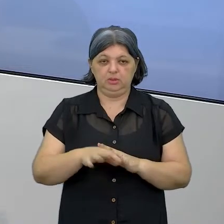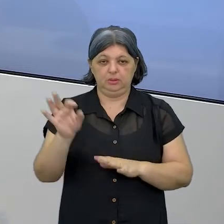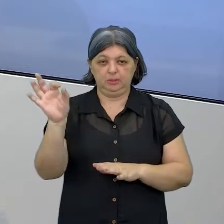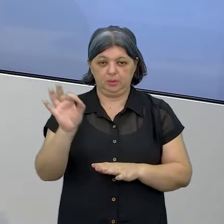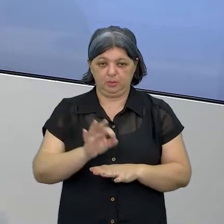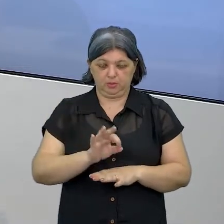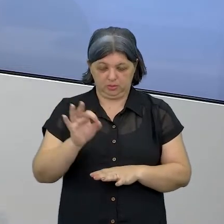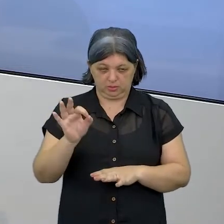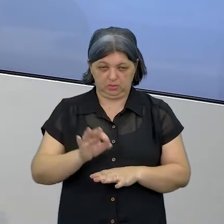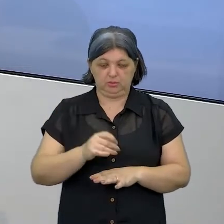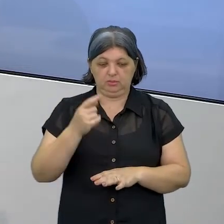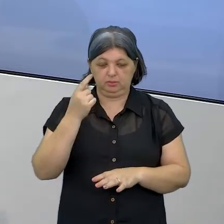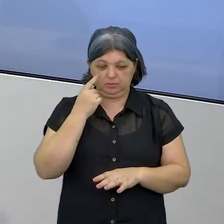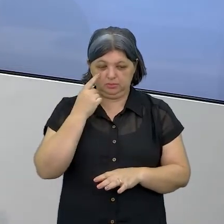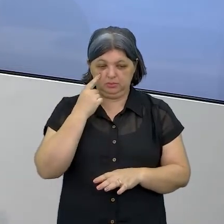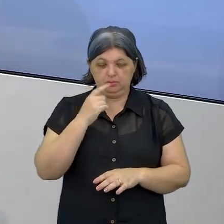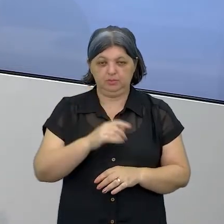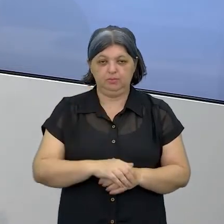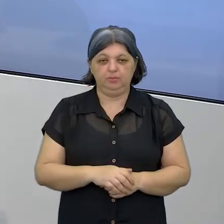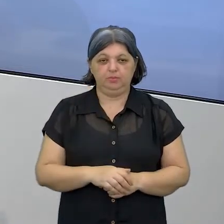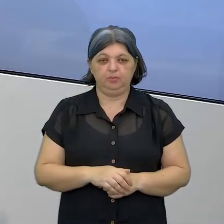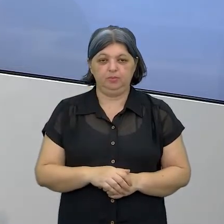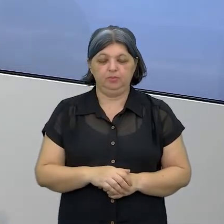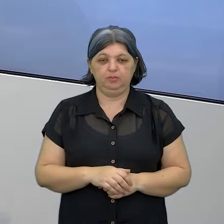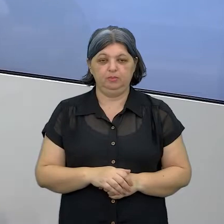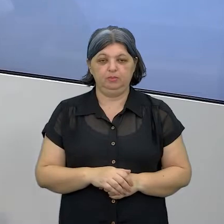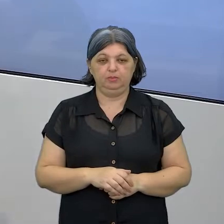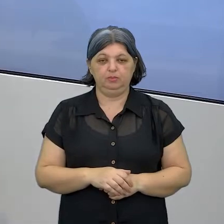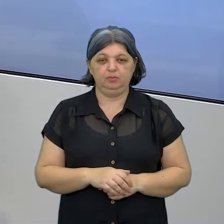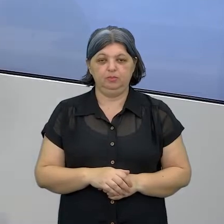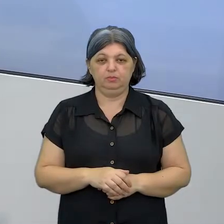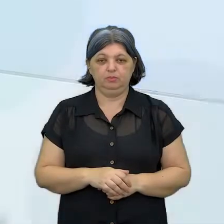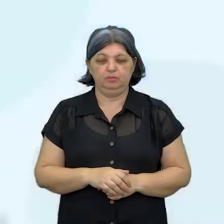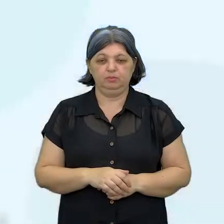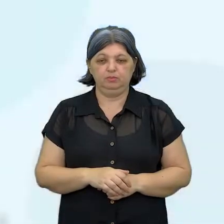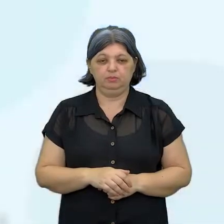escala com o real, tá? Então, olha só,